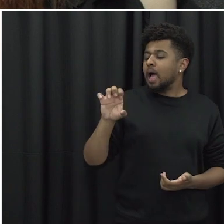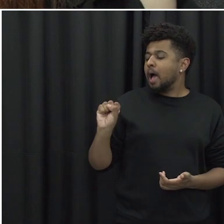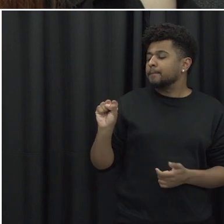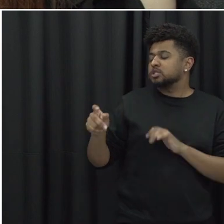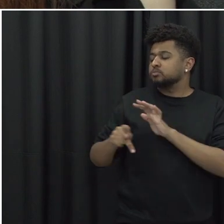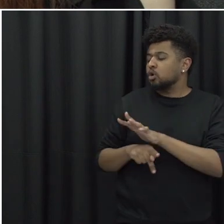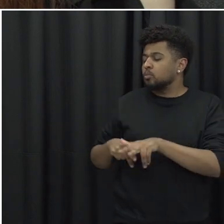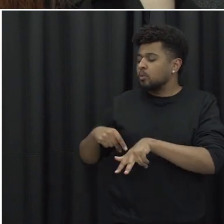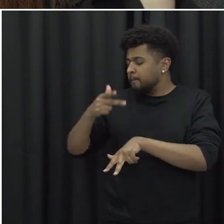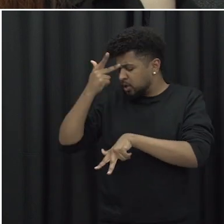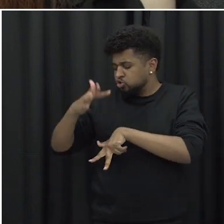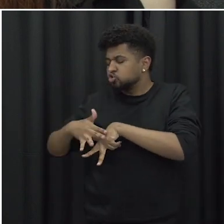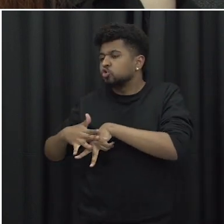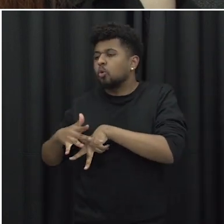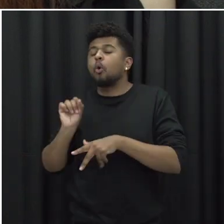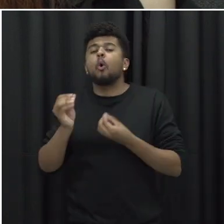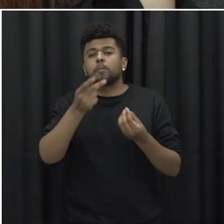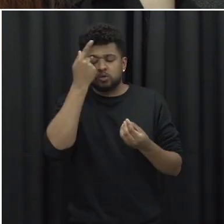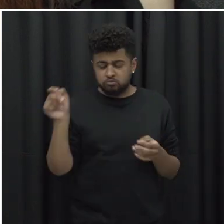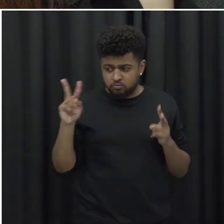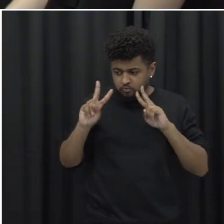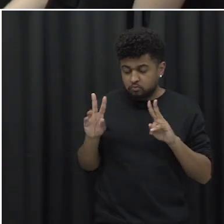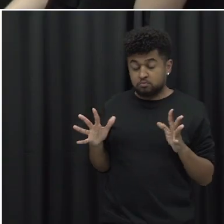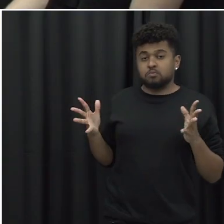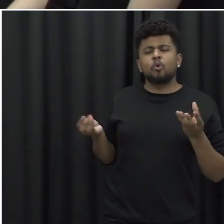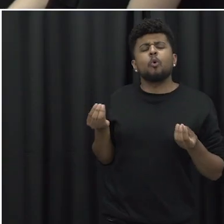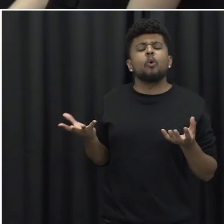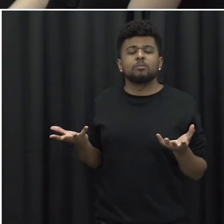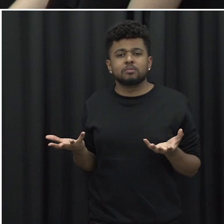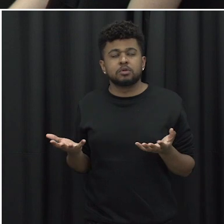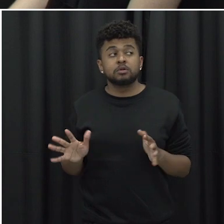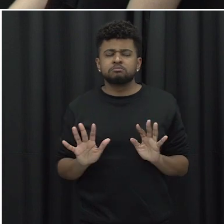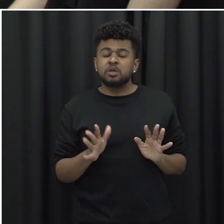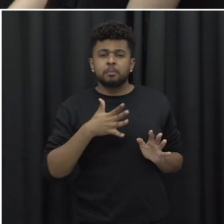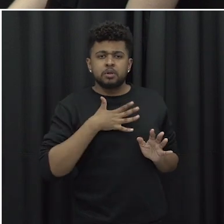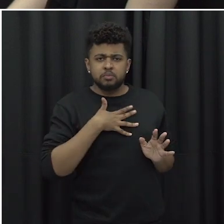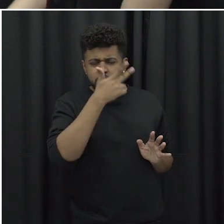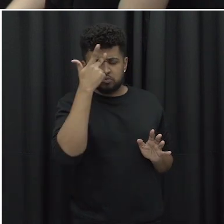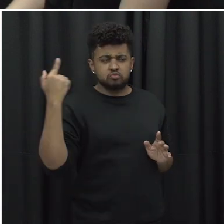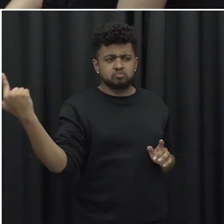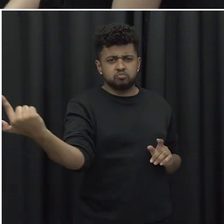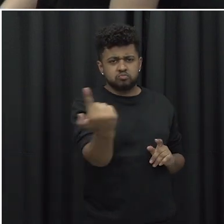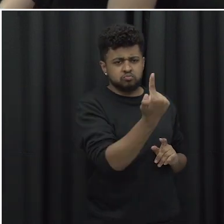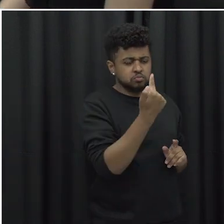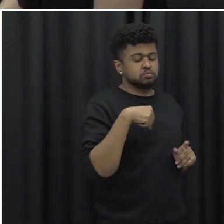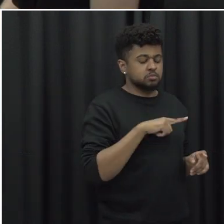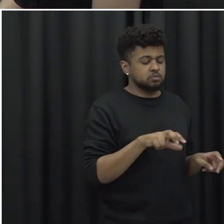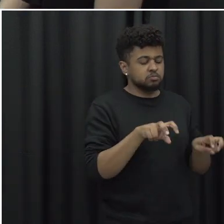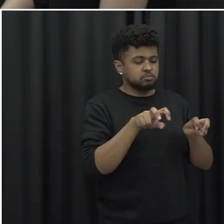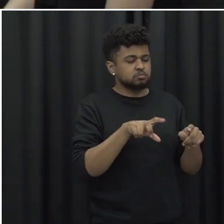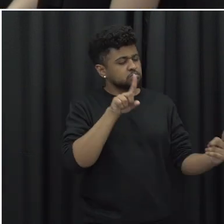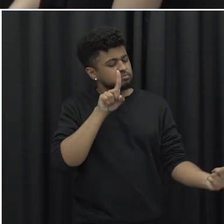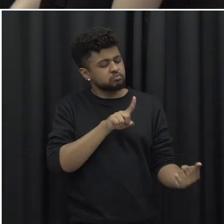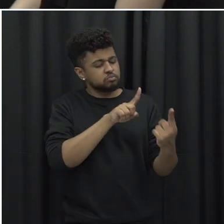para mim, quando eles vêm no consultório, eles vêm com um frasco enrolado no papel, aquele